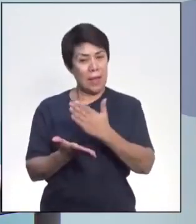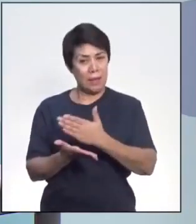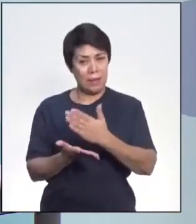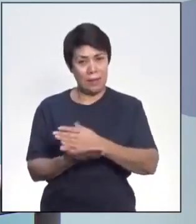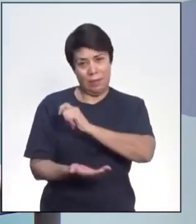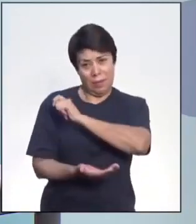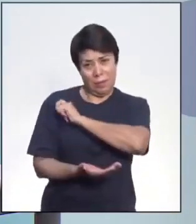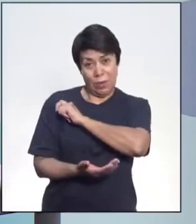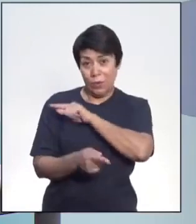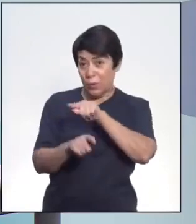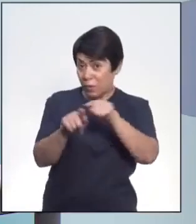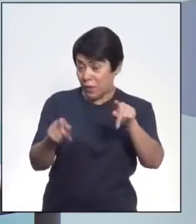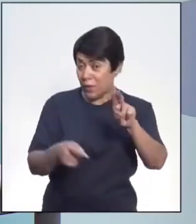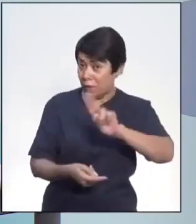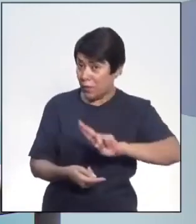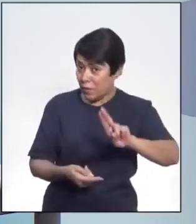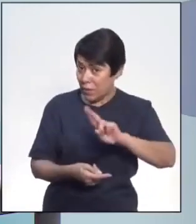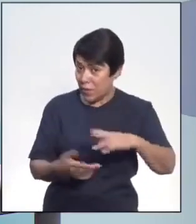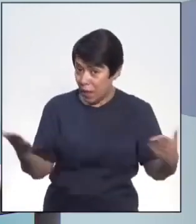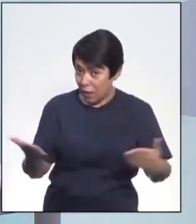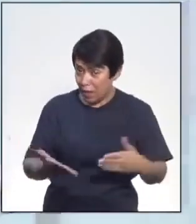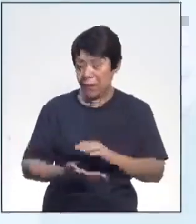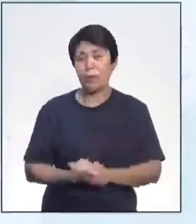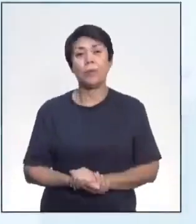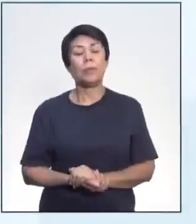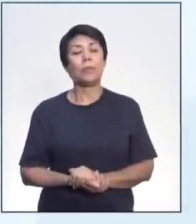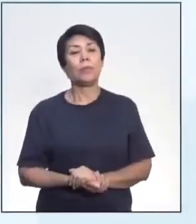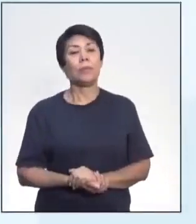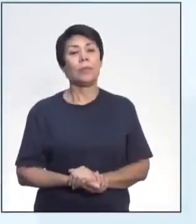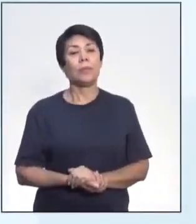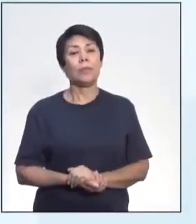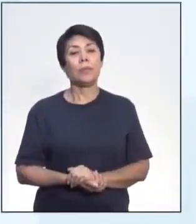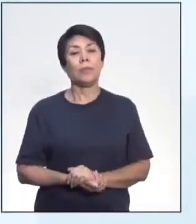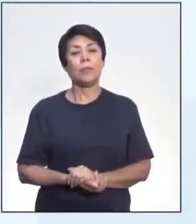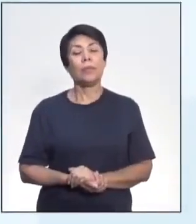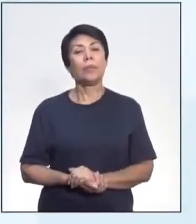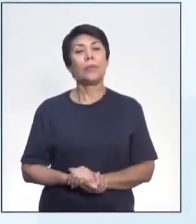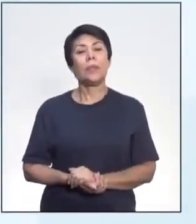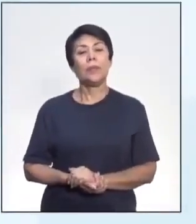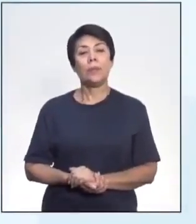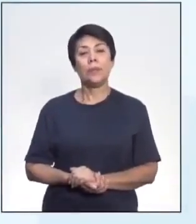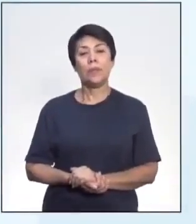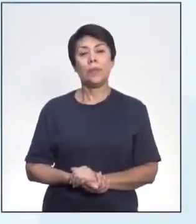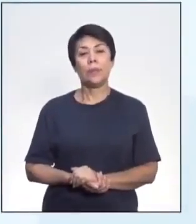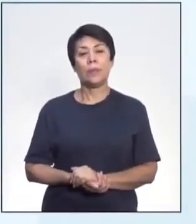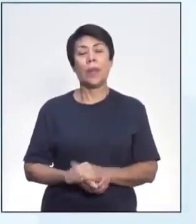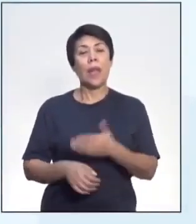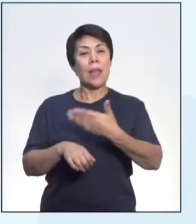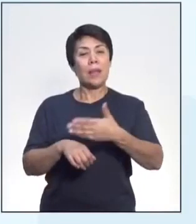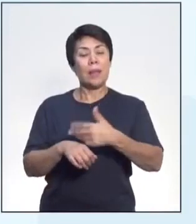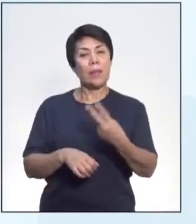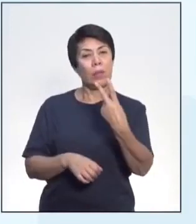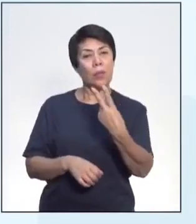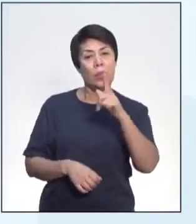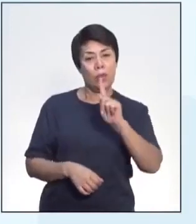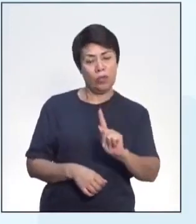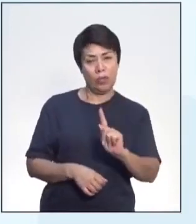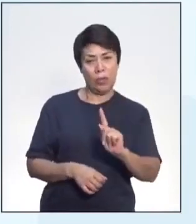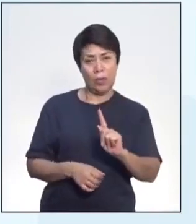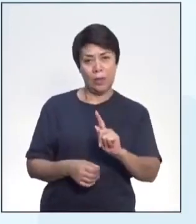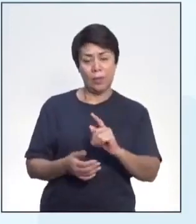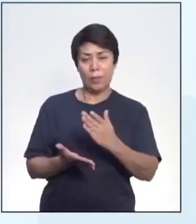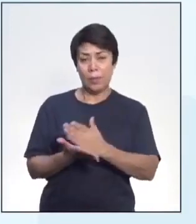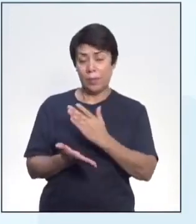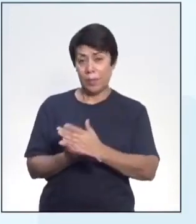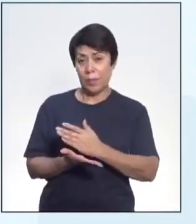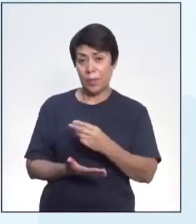de vocês, né? Então, vamos lá. Qual exercício nós vamos fazer do caderno do aluno? É o exercício 2G, da página 36,